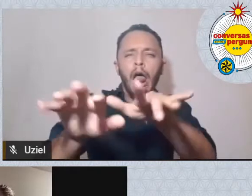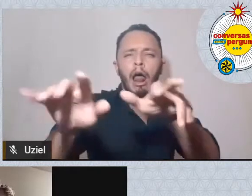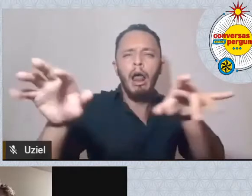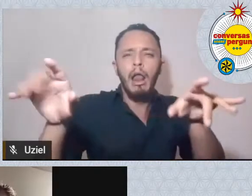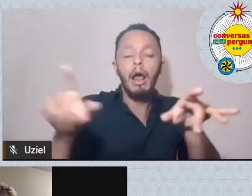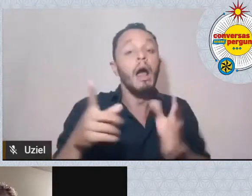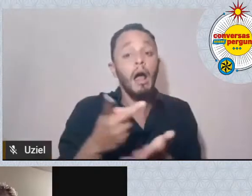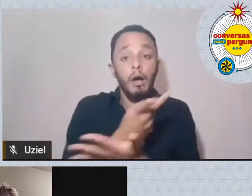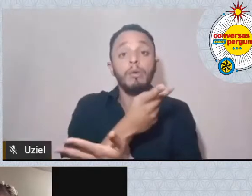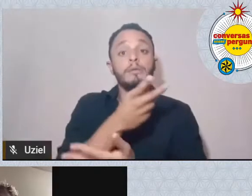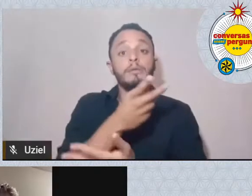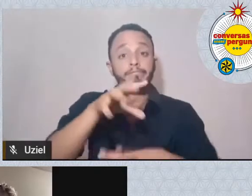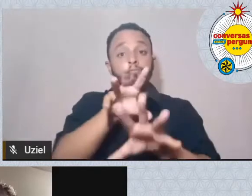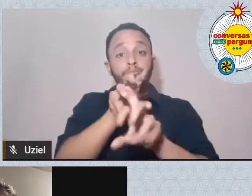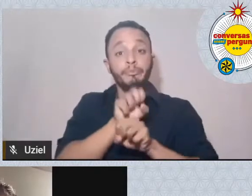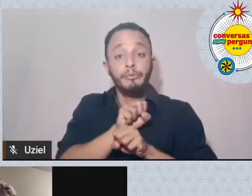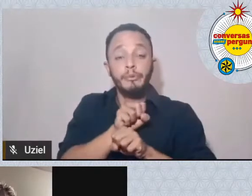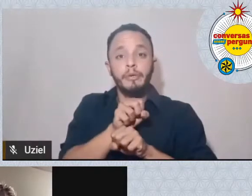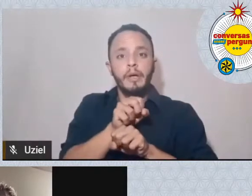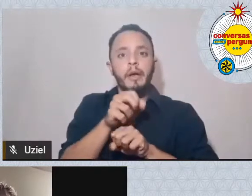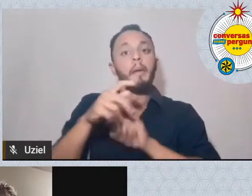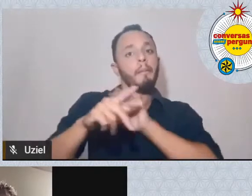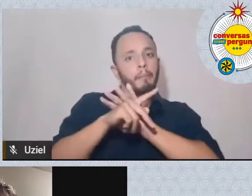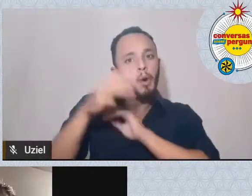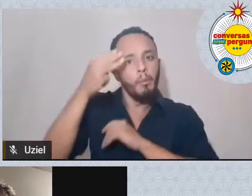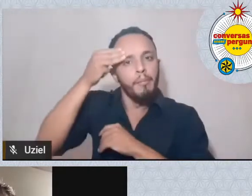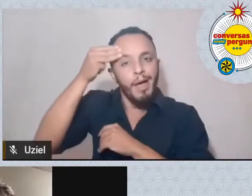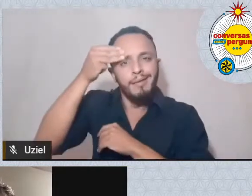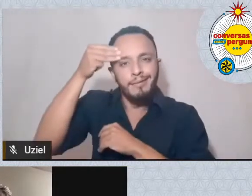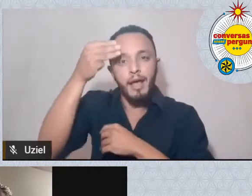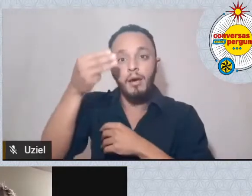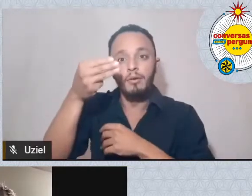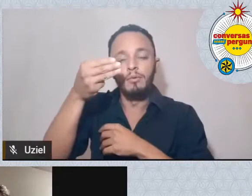muito assim suspeita, né? E, por